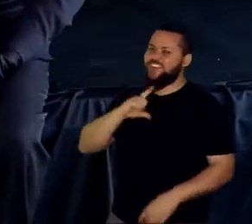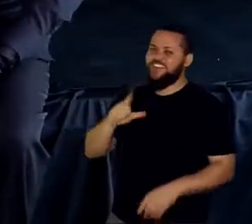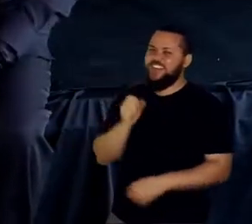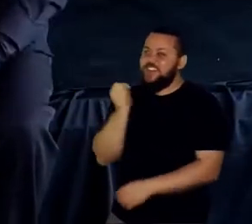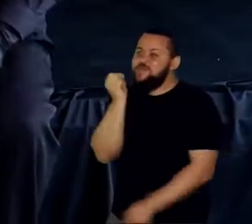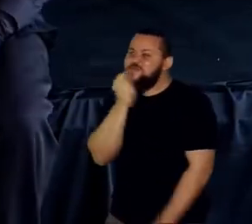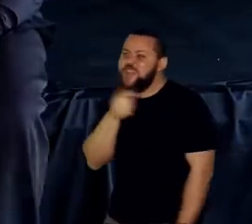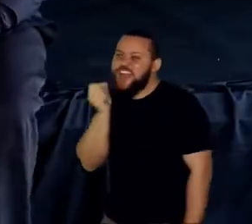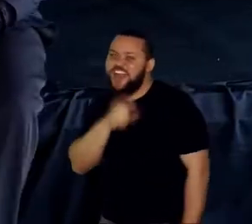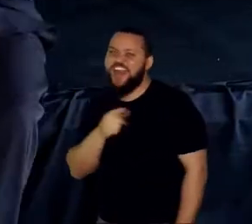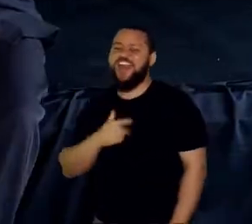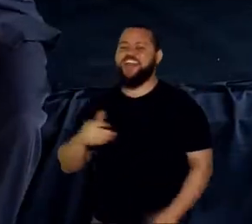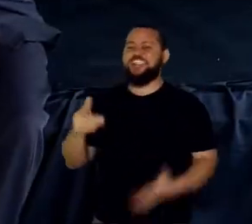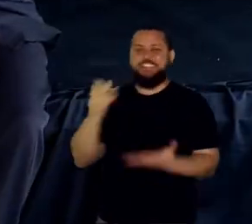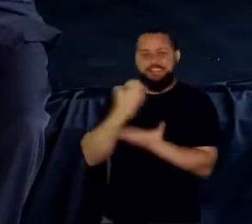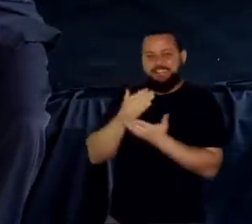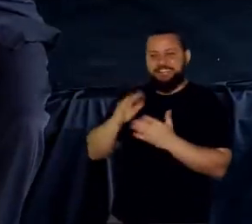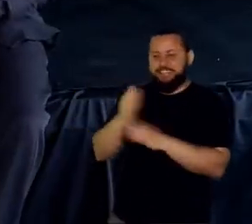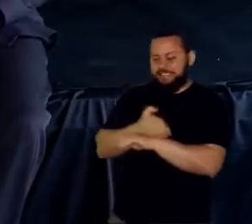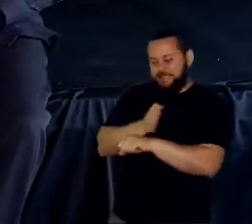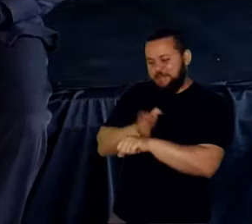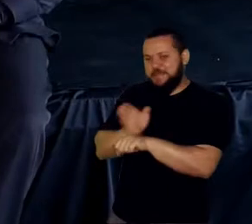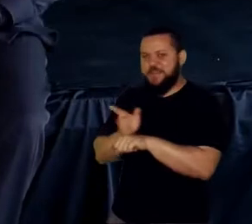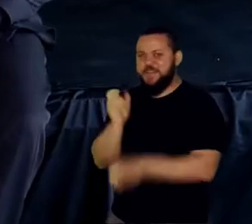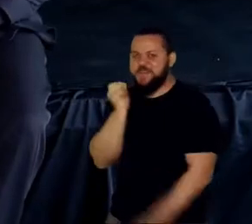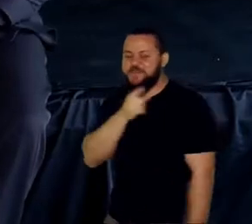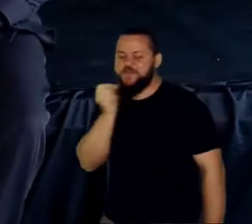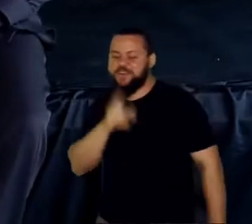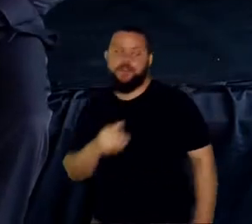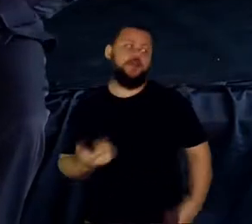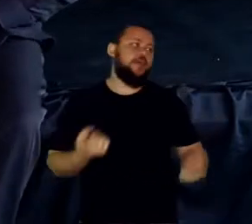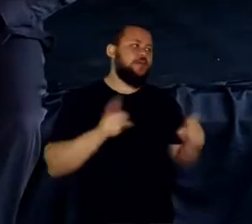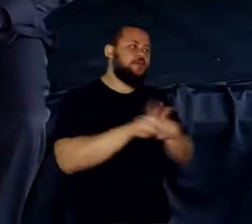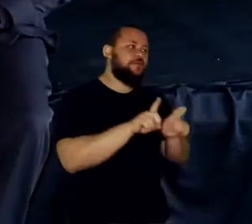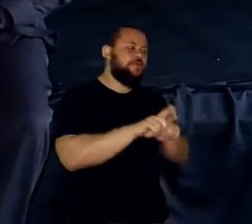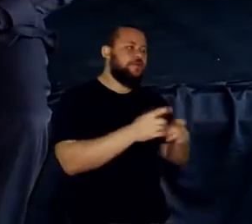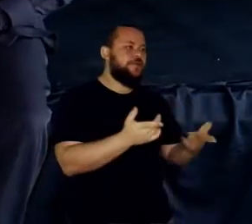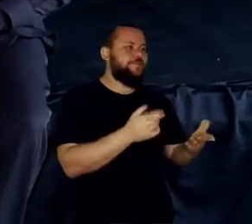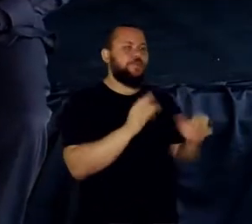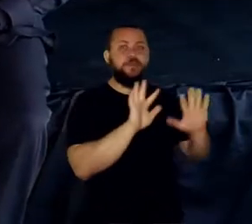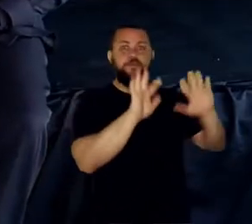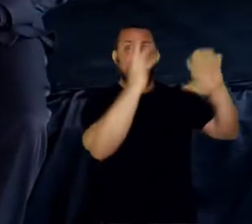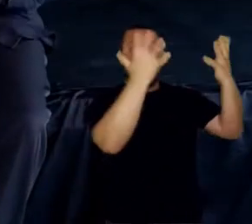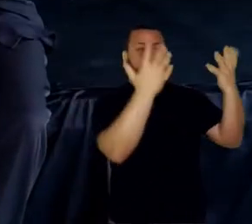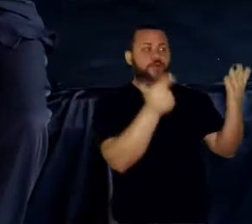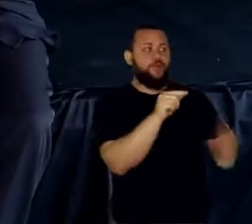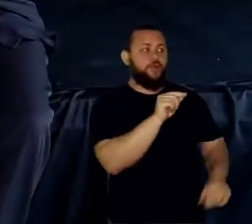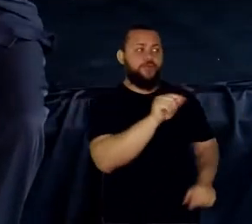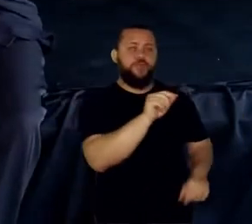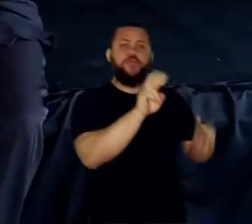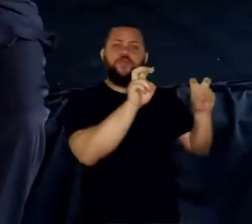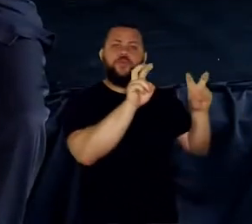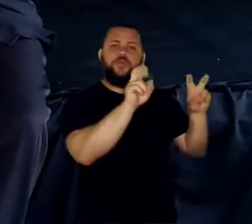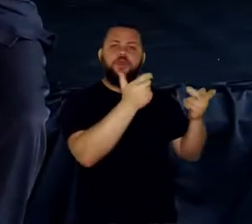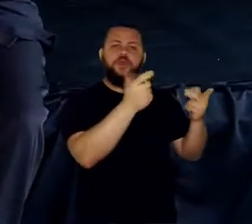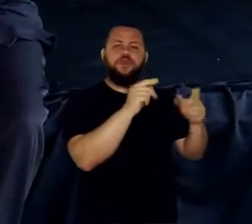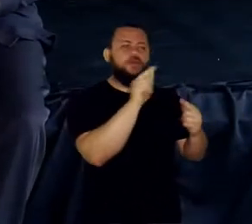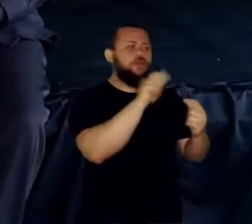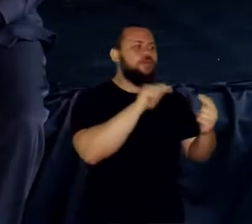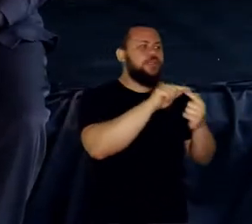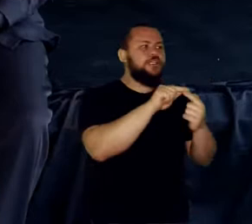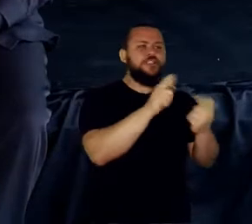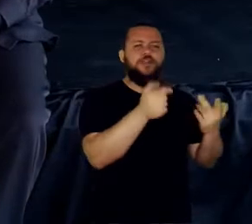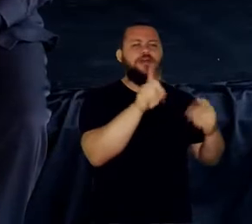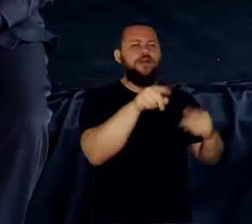o tempo todo, é assim. Mas também esse espetáculo, a concepção dele foi essa